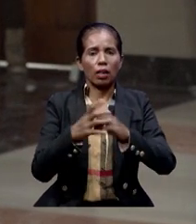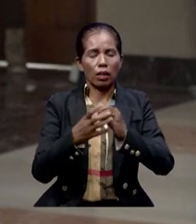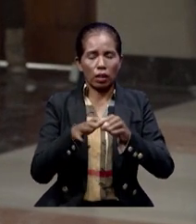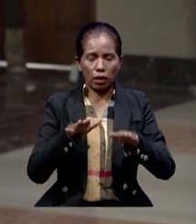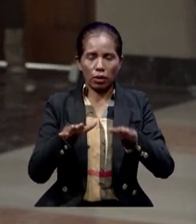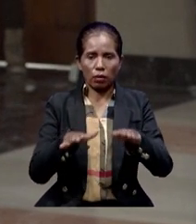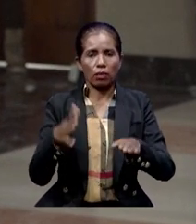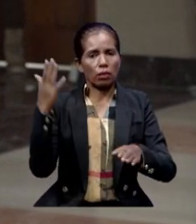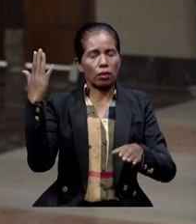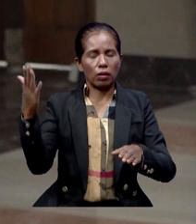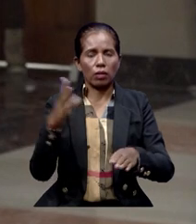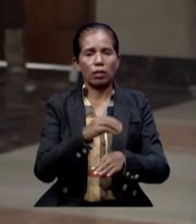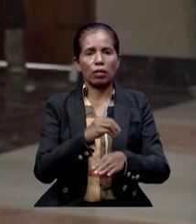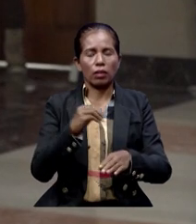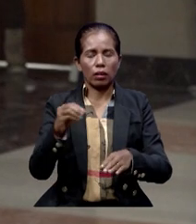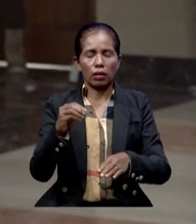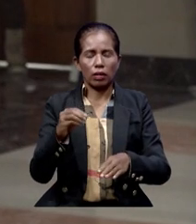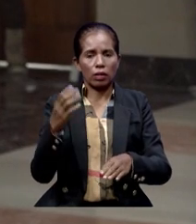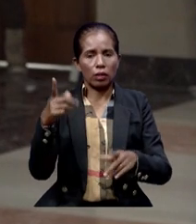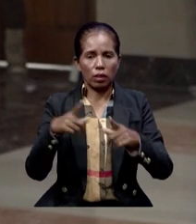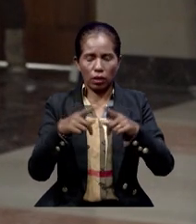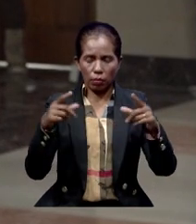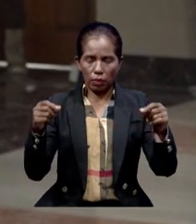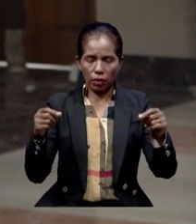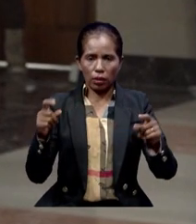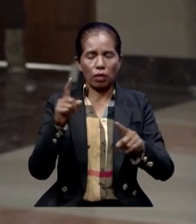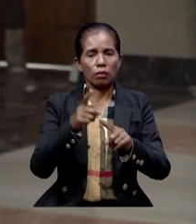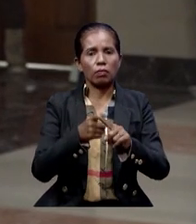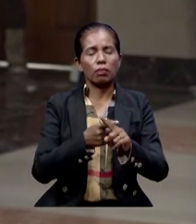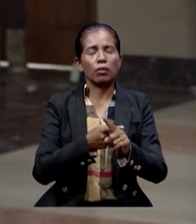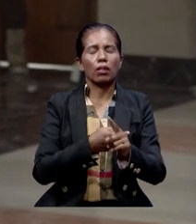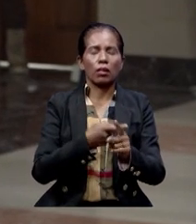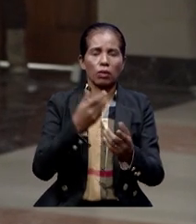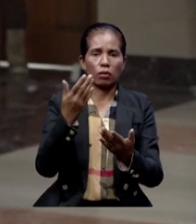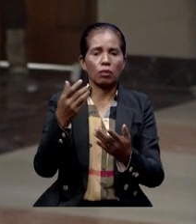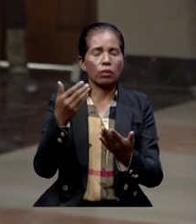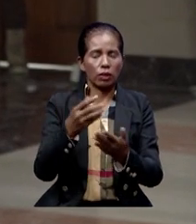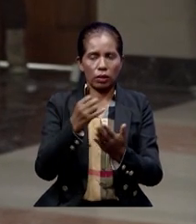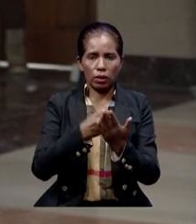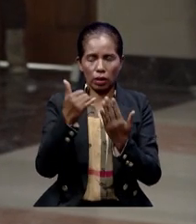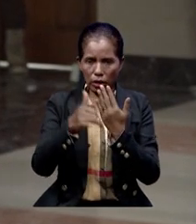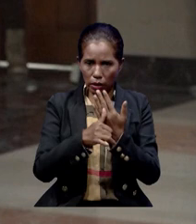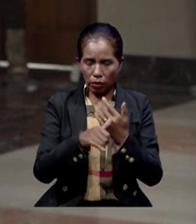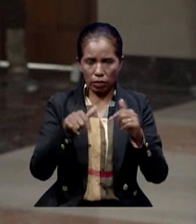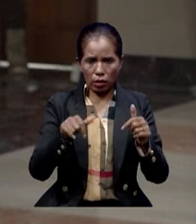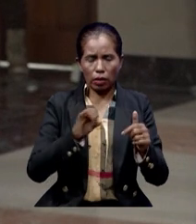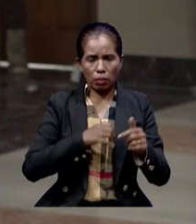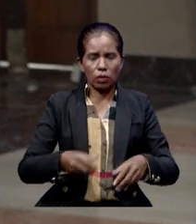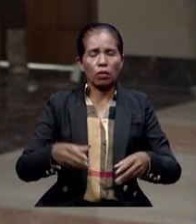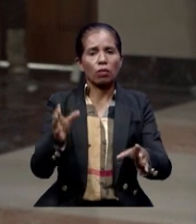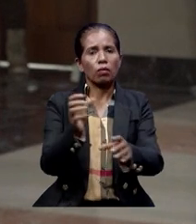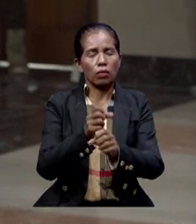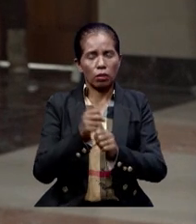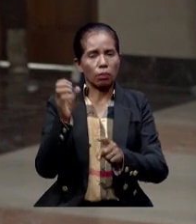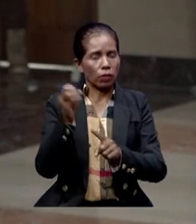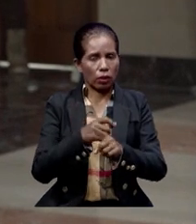a Península Noto, e a Japão, e a início aqui na Mirena. E depois, ao nos poder oportunidade de ir,